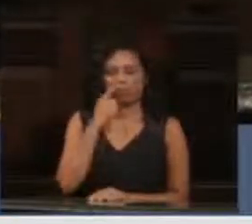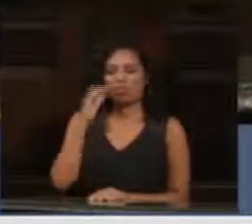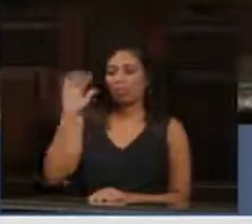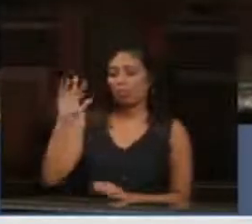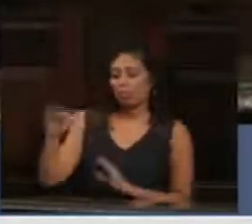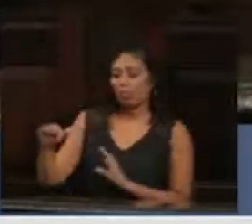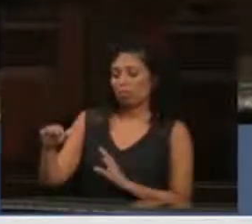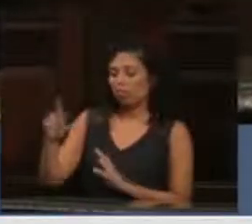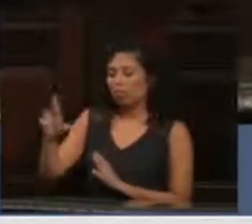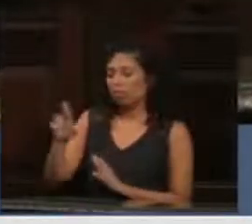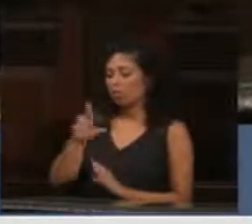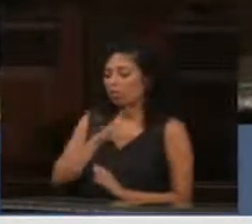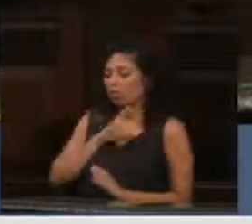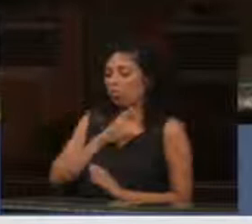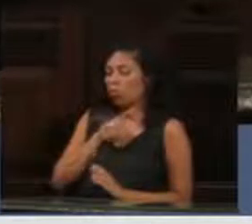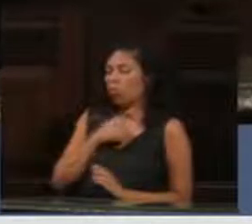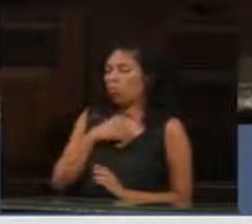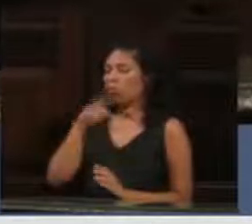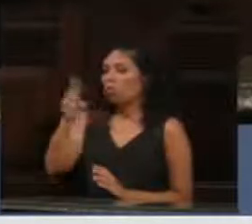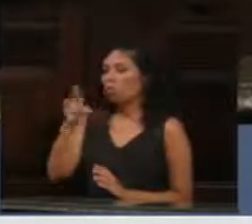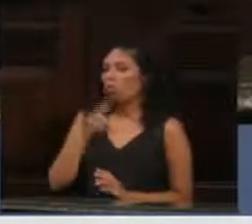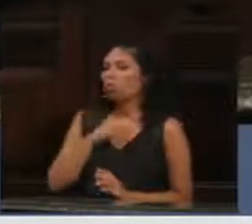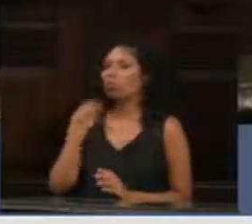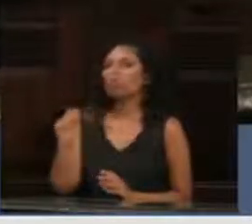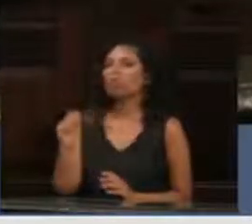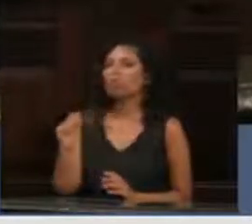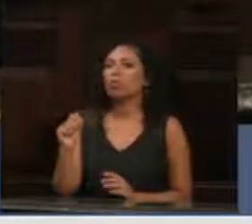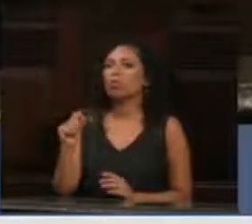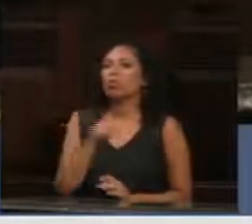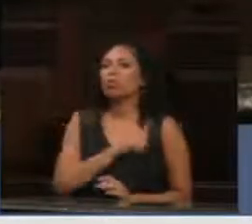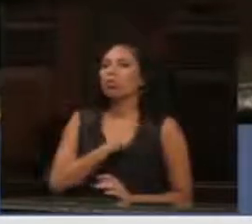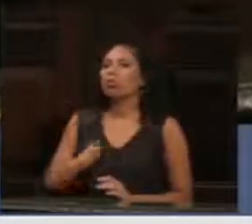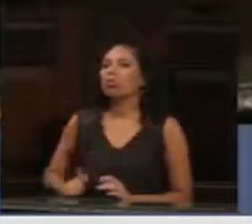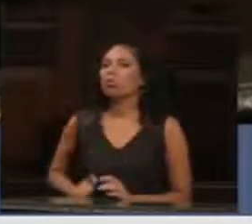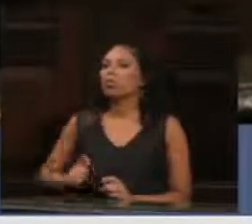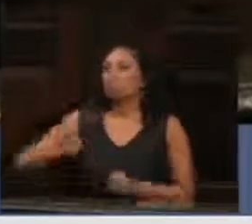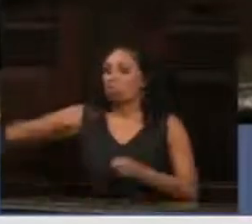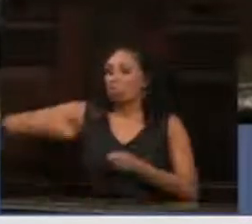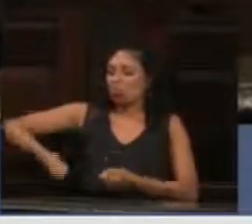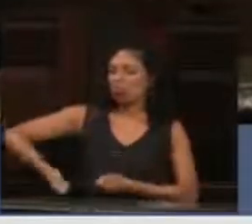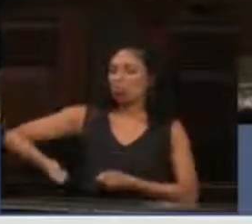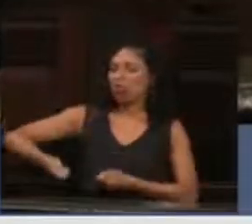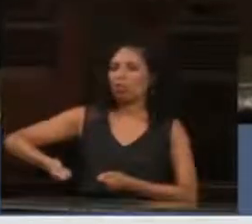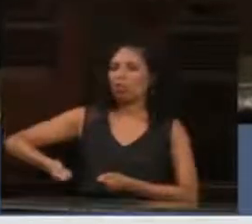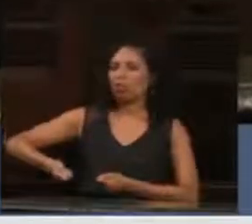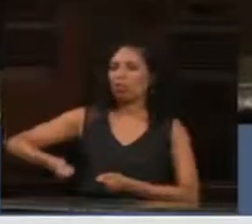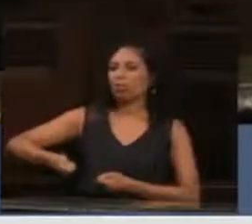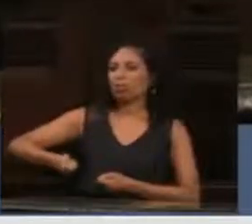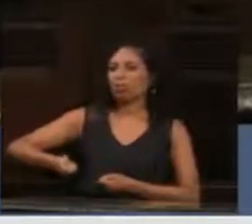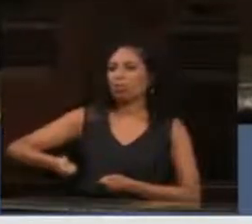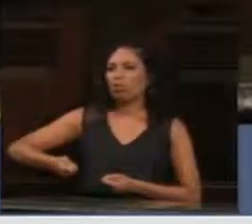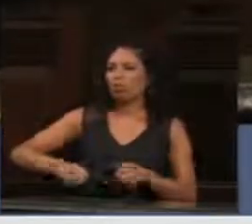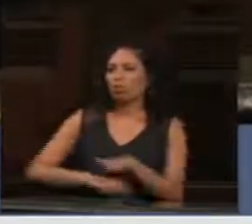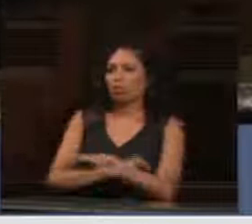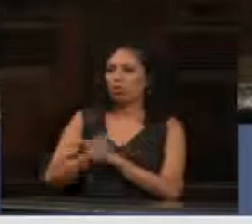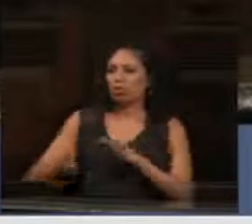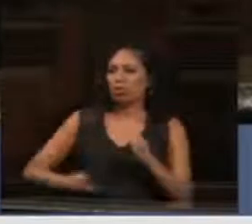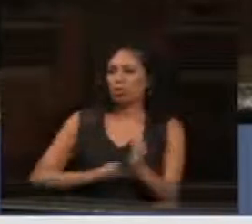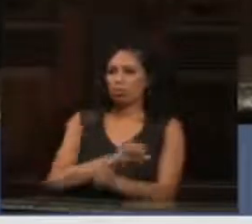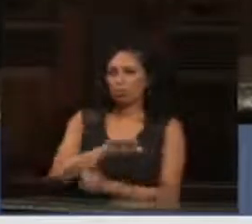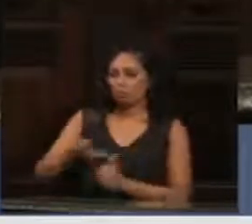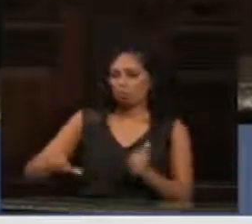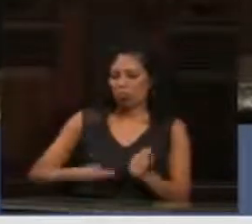não, que não havia ainda uma posição do governo sobre o que fazer com a SEDAI, que ela poderia ficar do jeito que está,